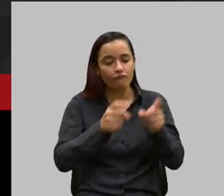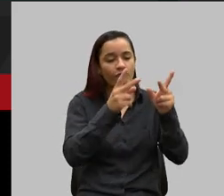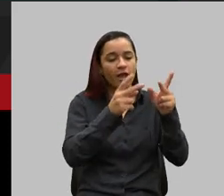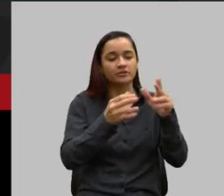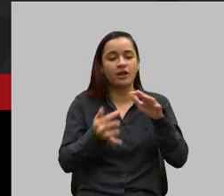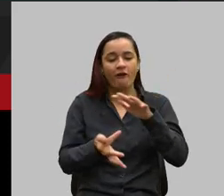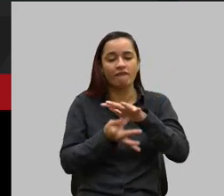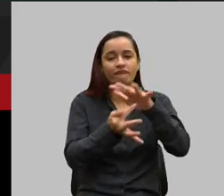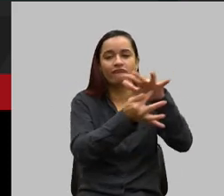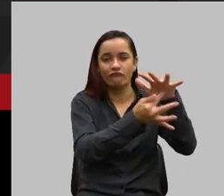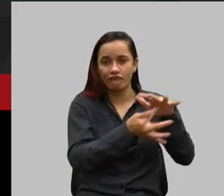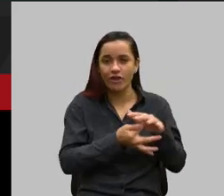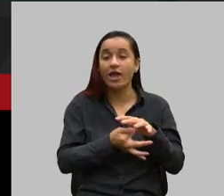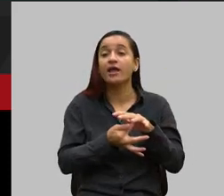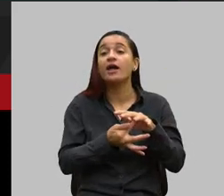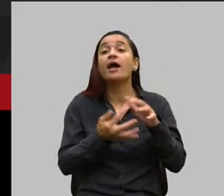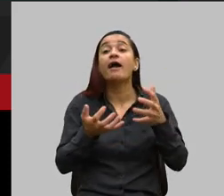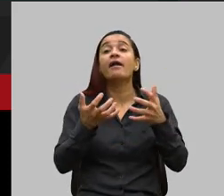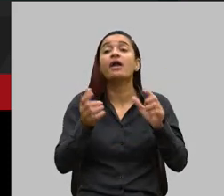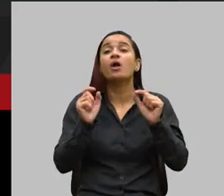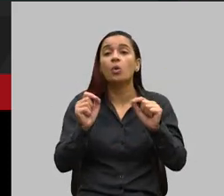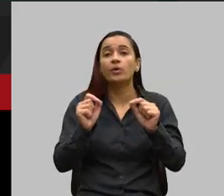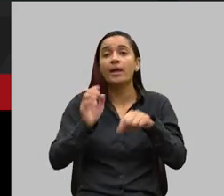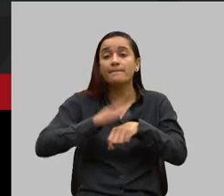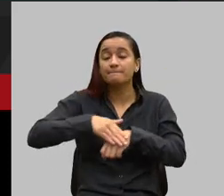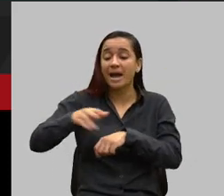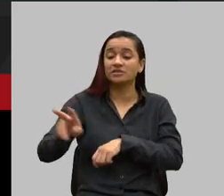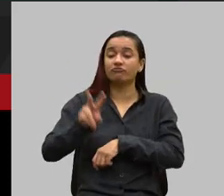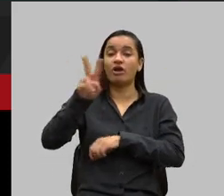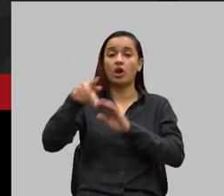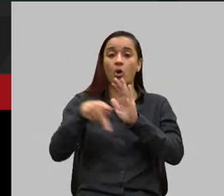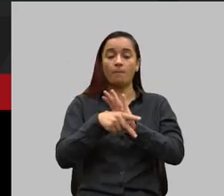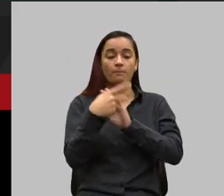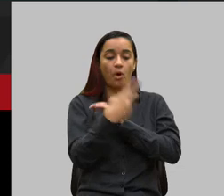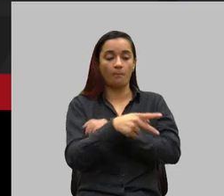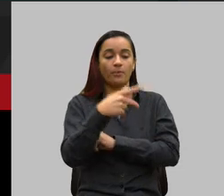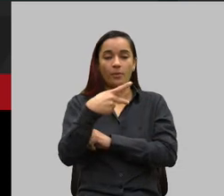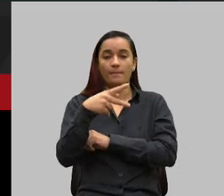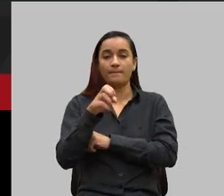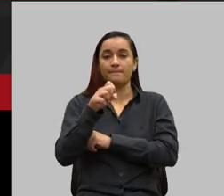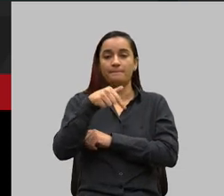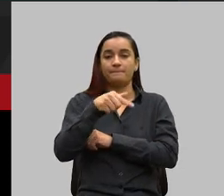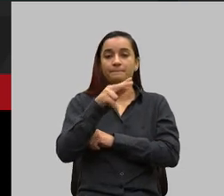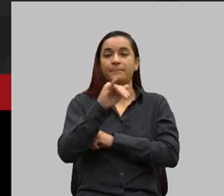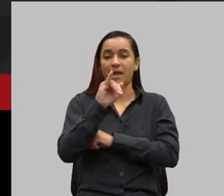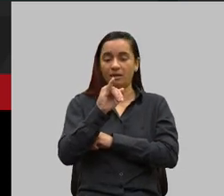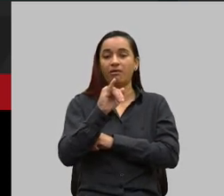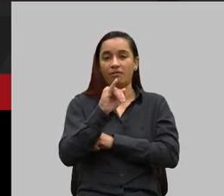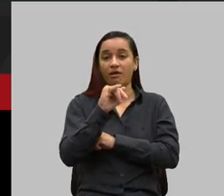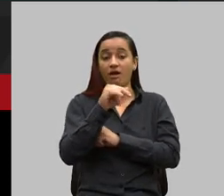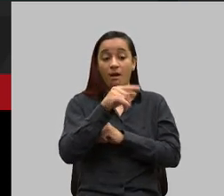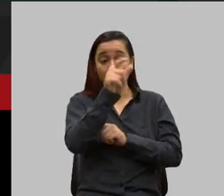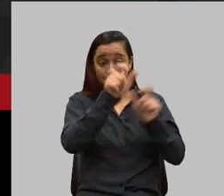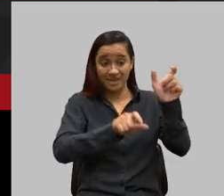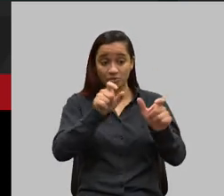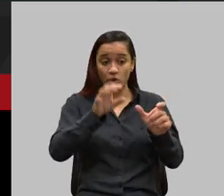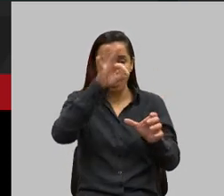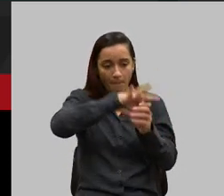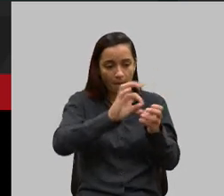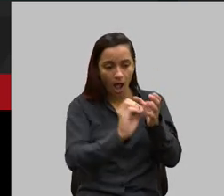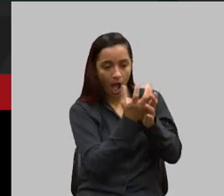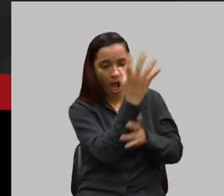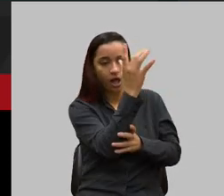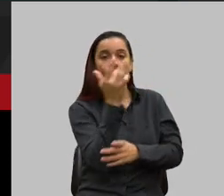gente quer é o quê mais valor agregado ao peq que os produtores do peq possam realmente ganhar mais dinheiro com